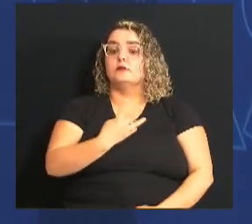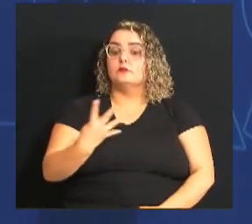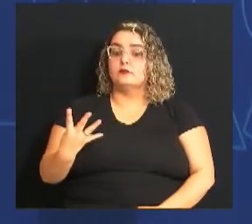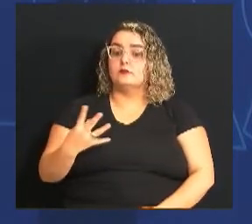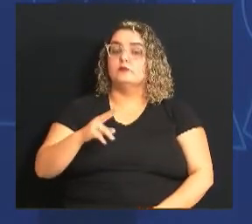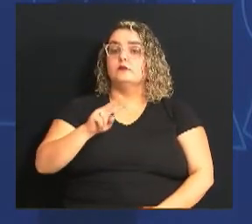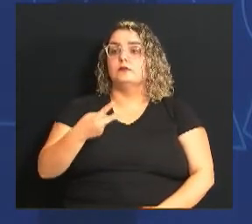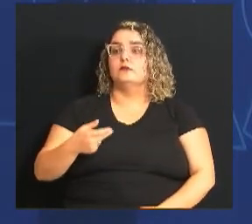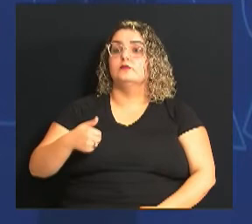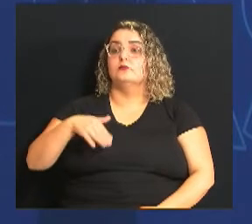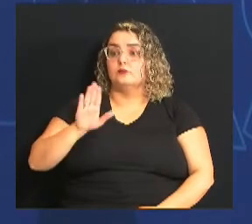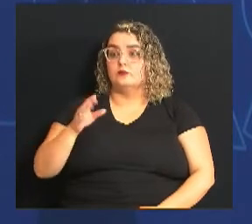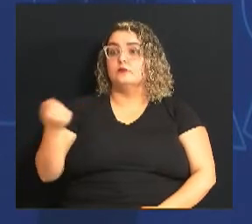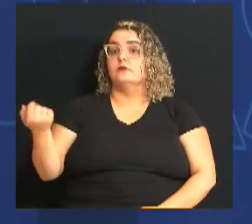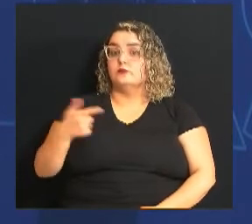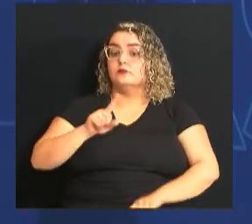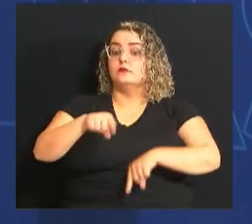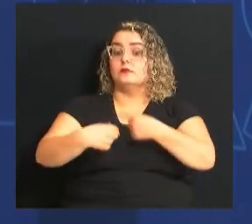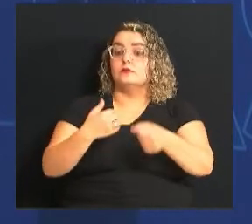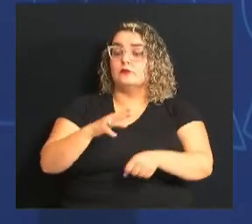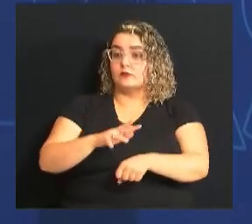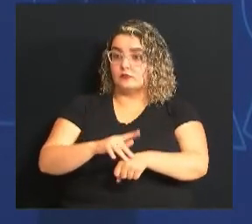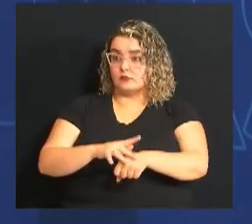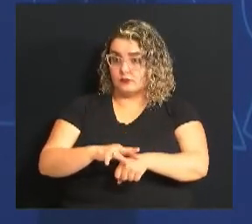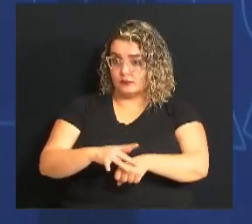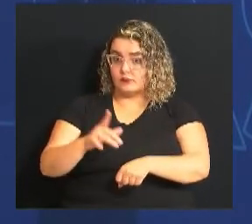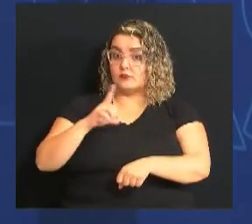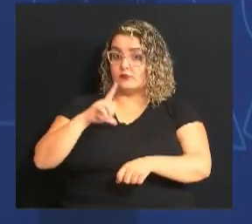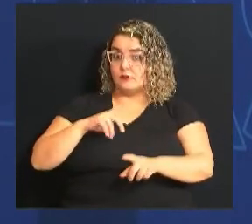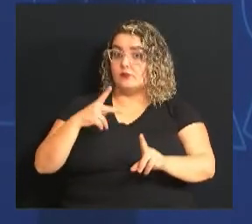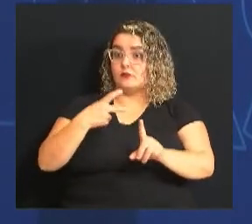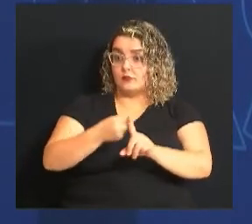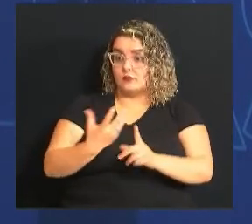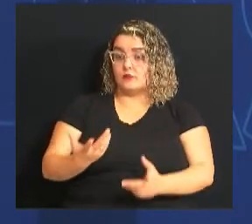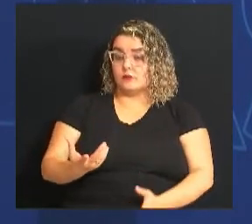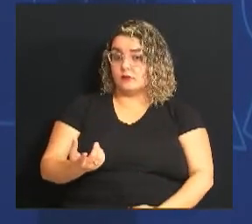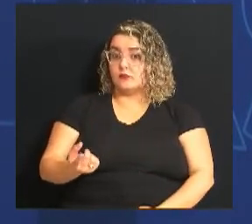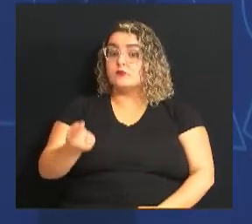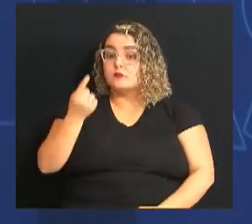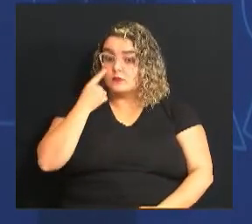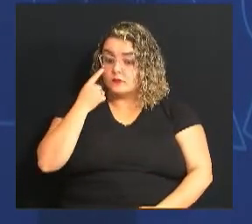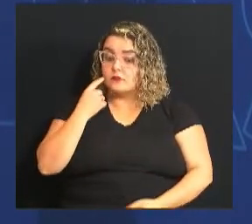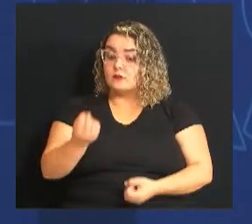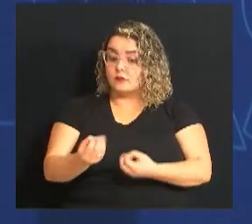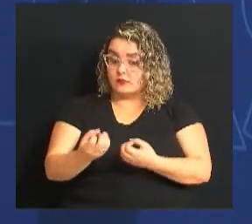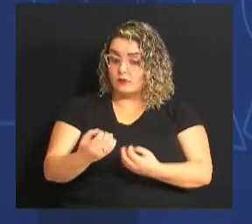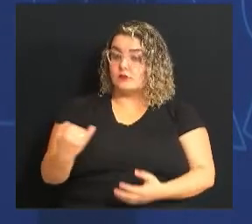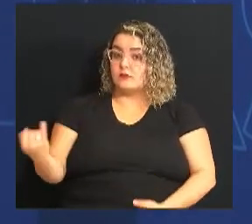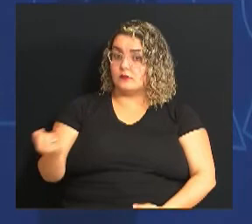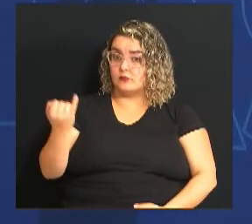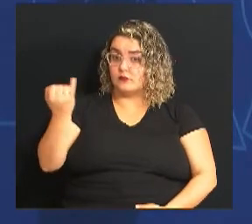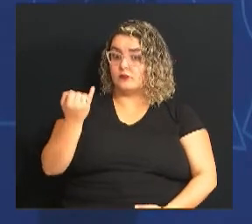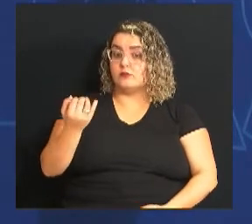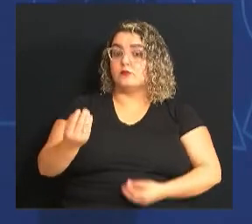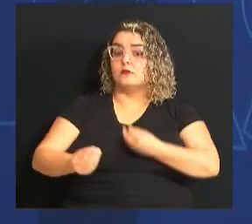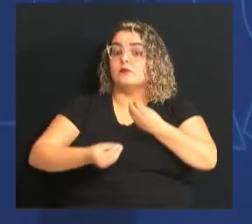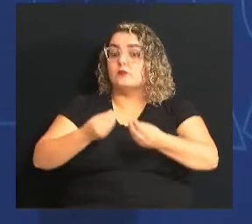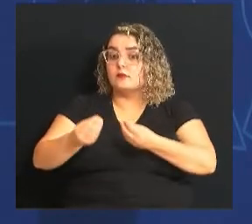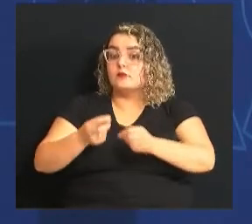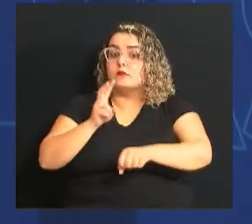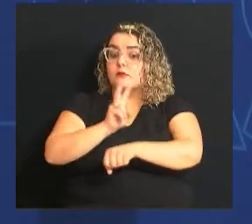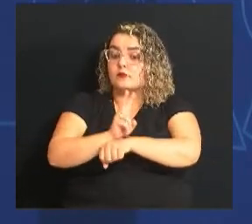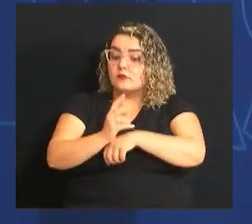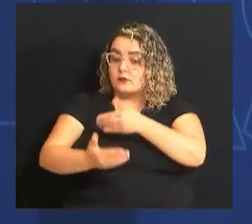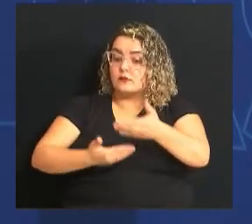outras doenças para as quais a gente tem vacina. Então, olha que informação importante e como os cuidados com a Covid-19,